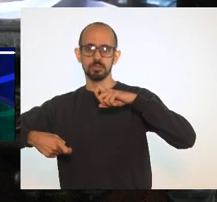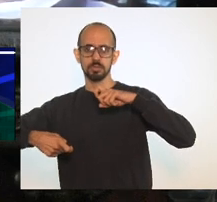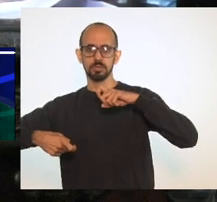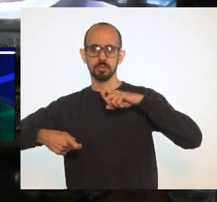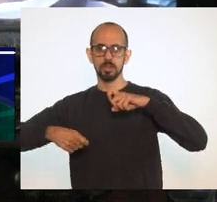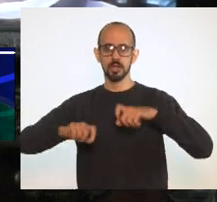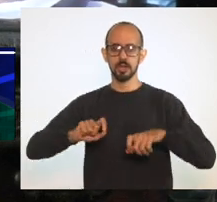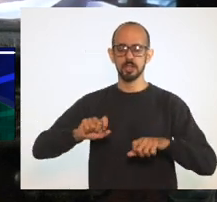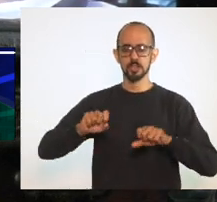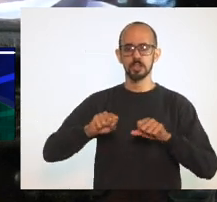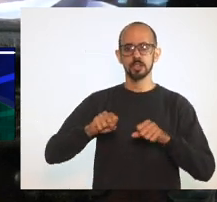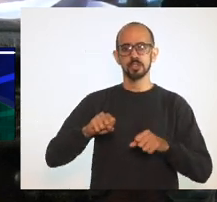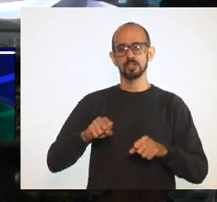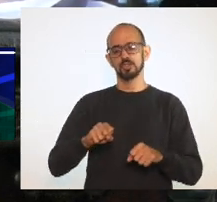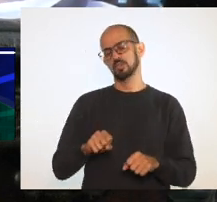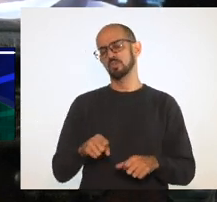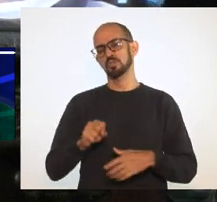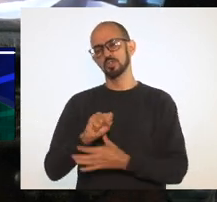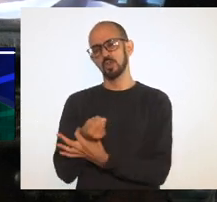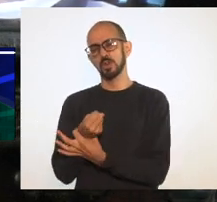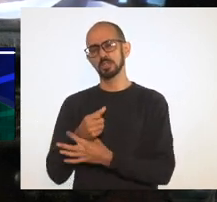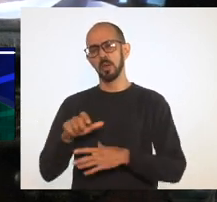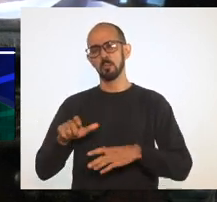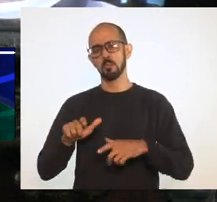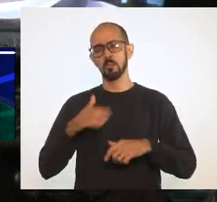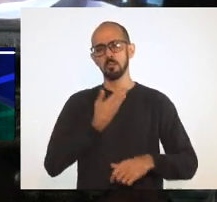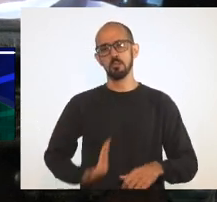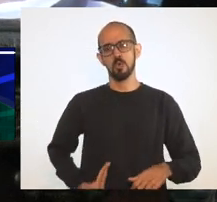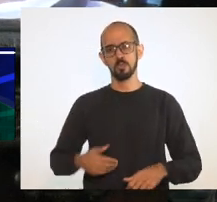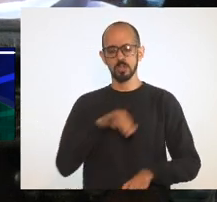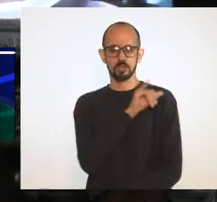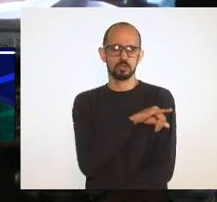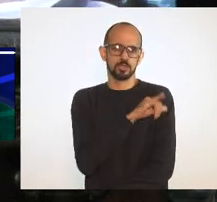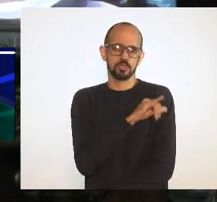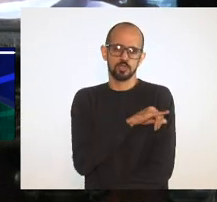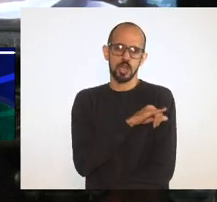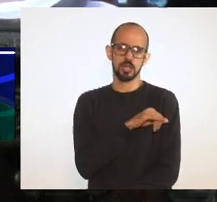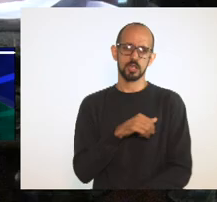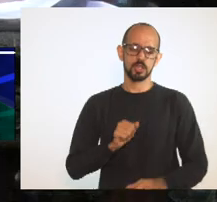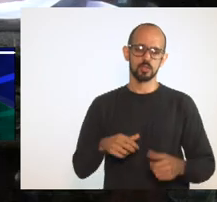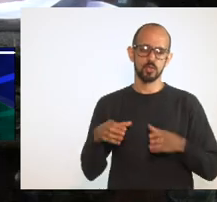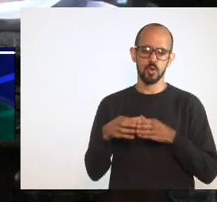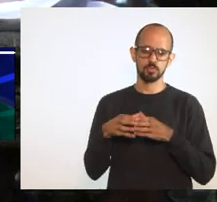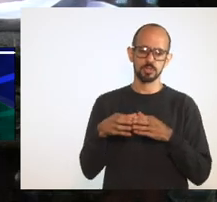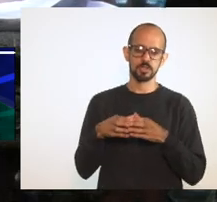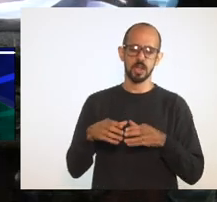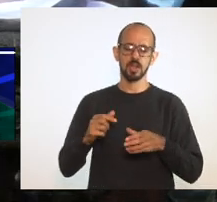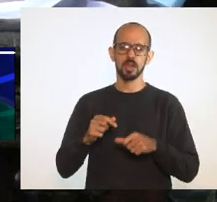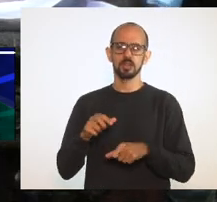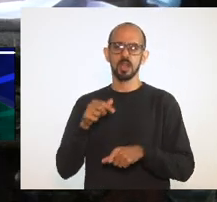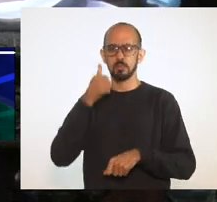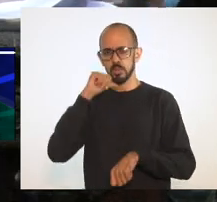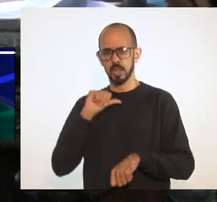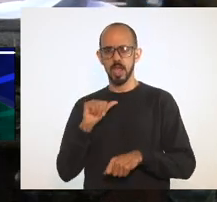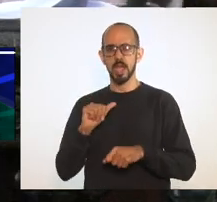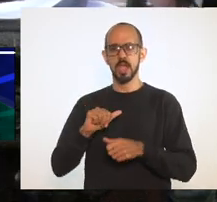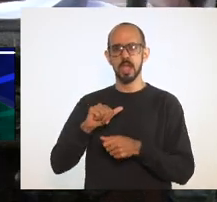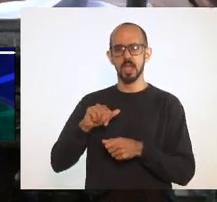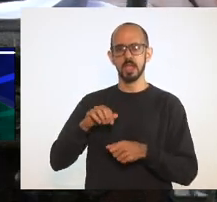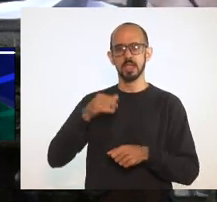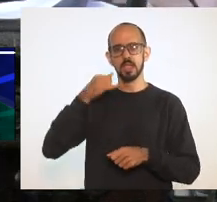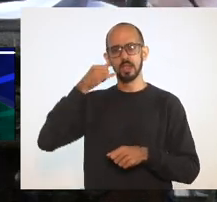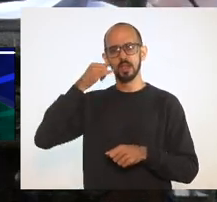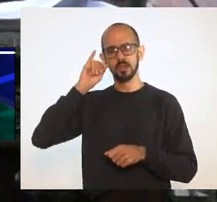segurança pública do Estado do Rio de Janeiro e da outras providências. Pendente de pareceres das Comissões de Constituição, Justiça, Defesa e Direito da Mulher, de Combate às Discriminações e Preconceito de